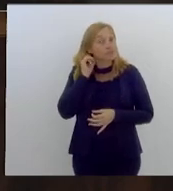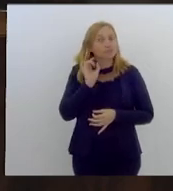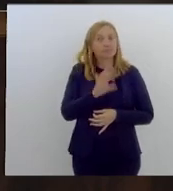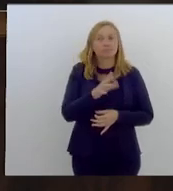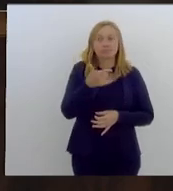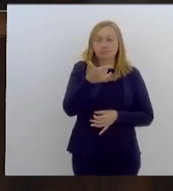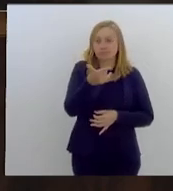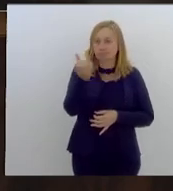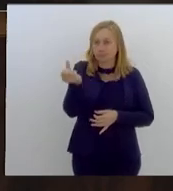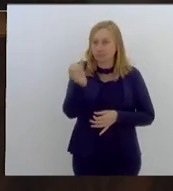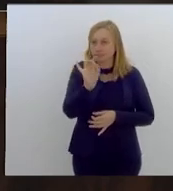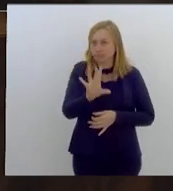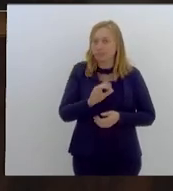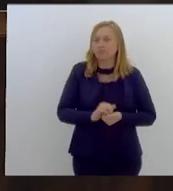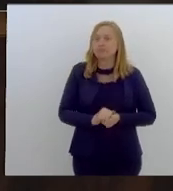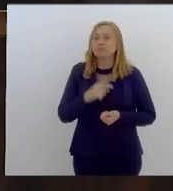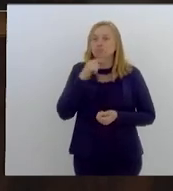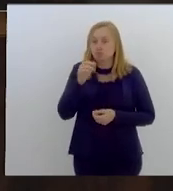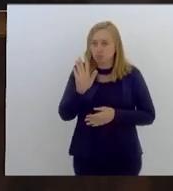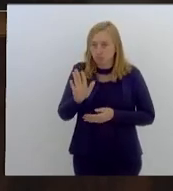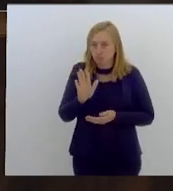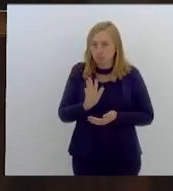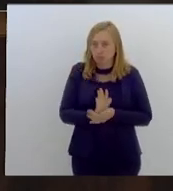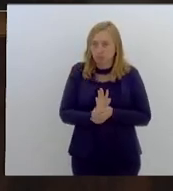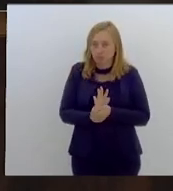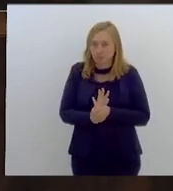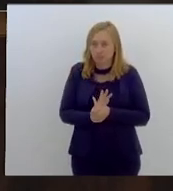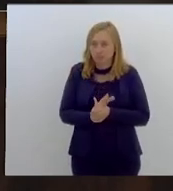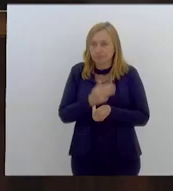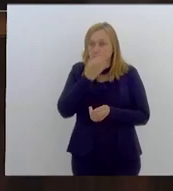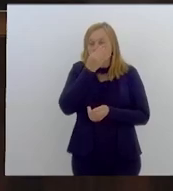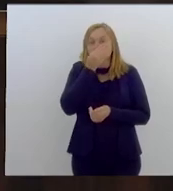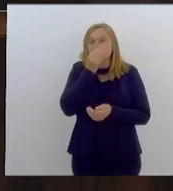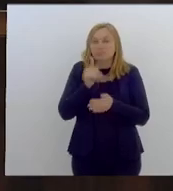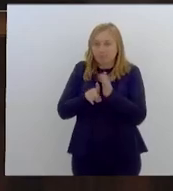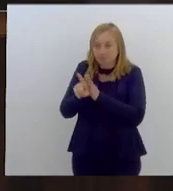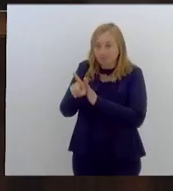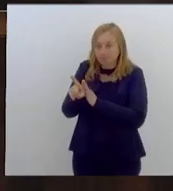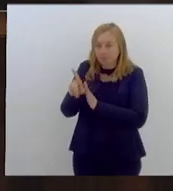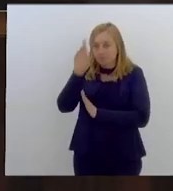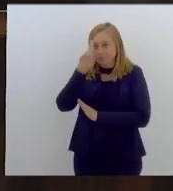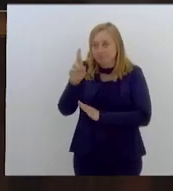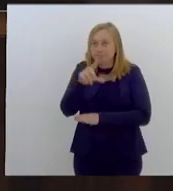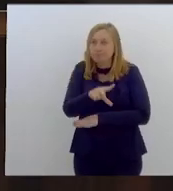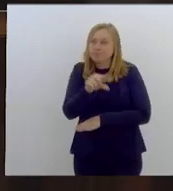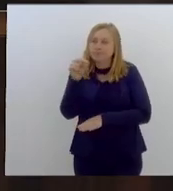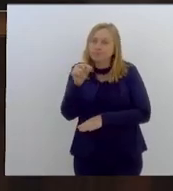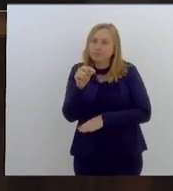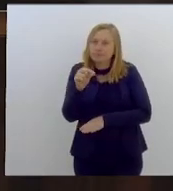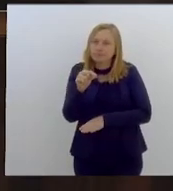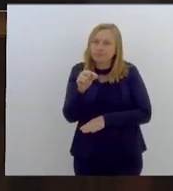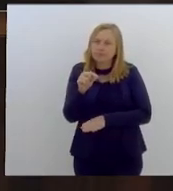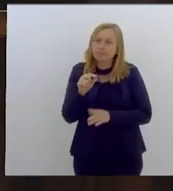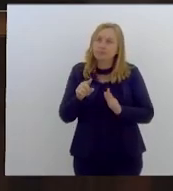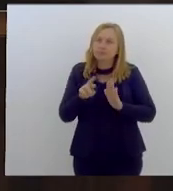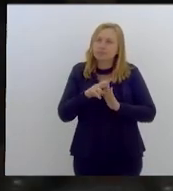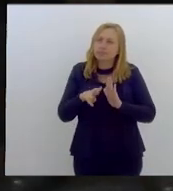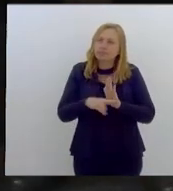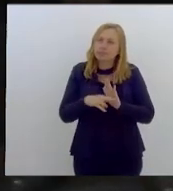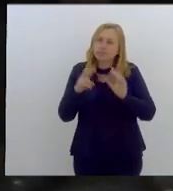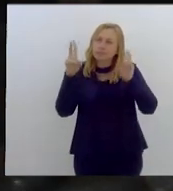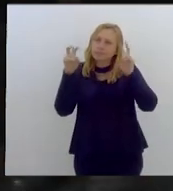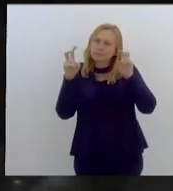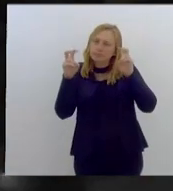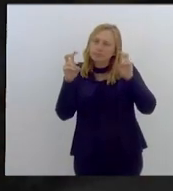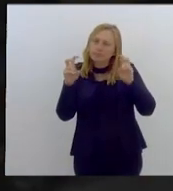26. Só uma dúvida ao senhor. Eu estou aqui só tentando. Só perguntar ao senhor, na decisão não diz que o regramento dessa questão